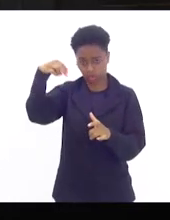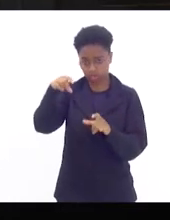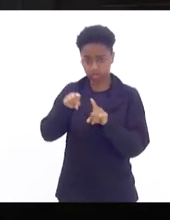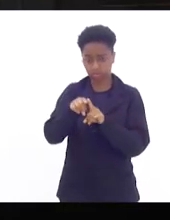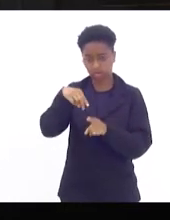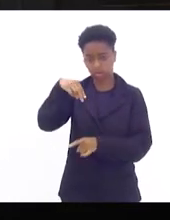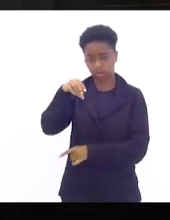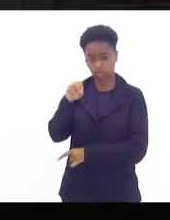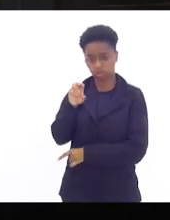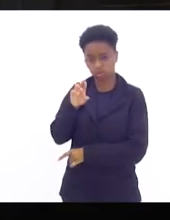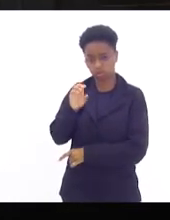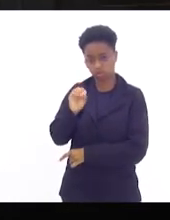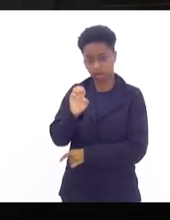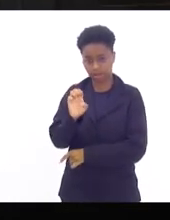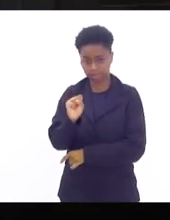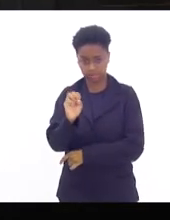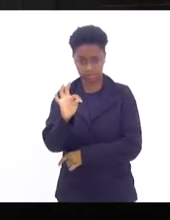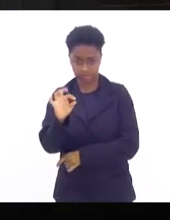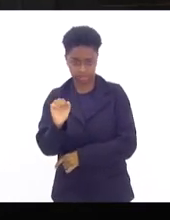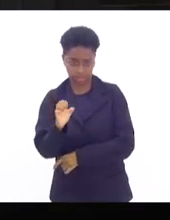noroeste fluminense.